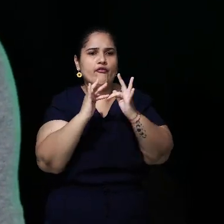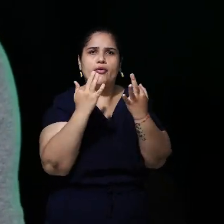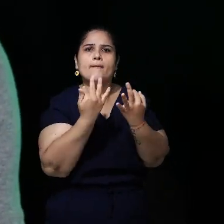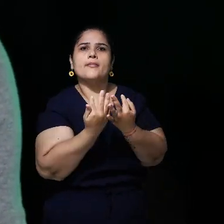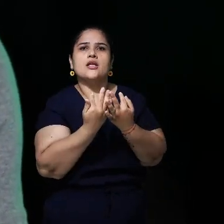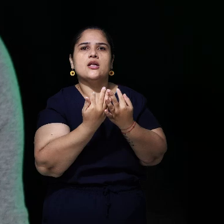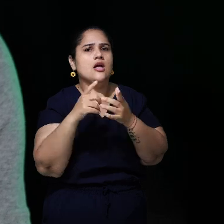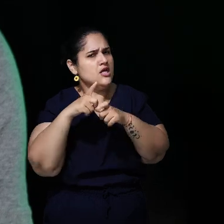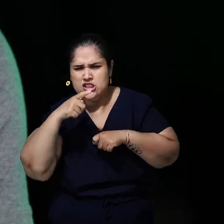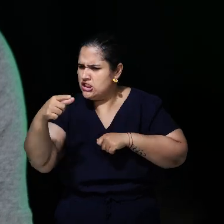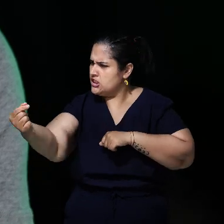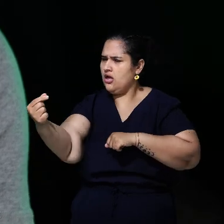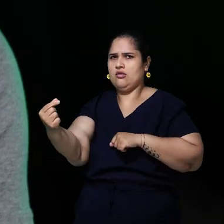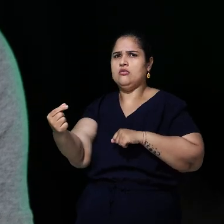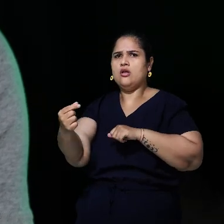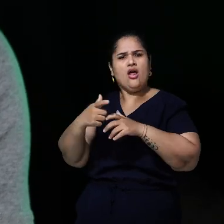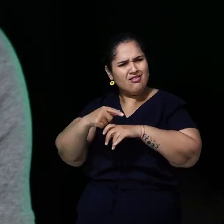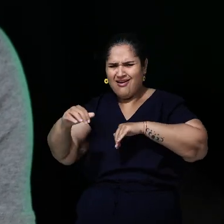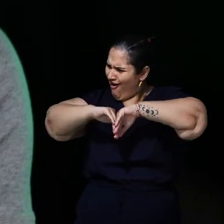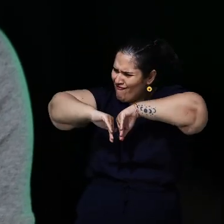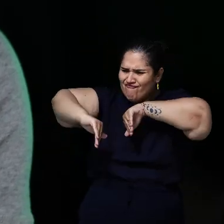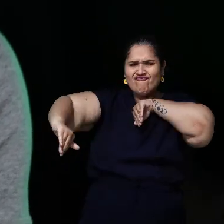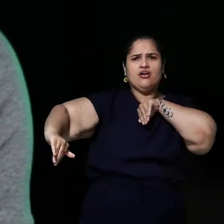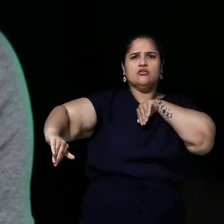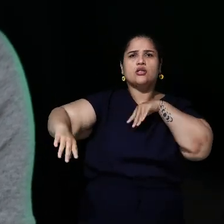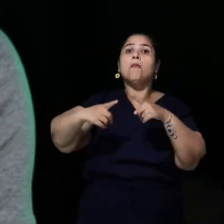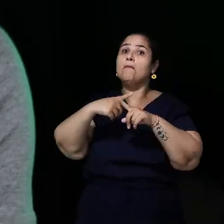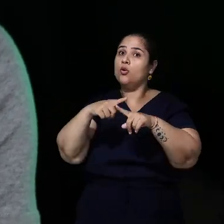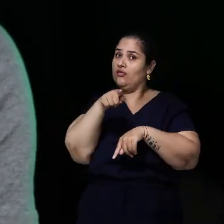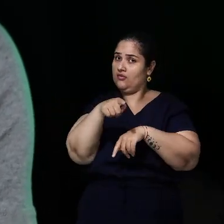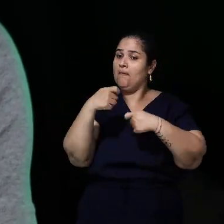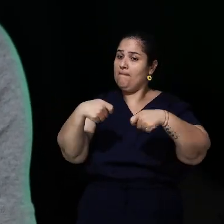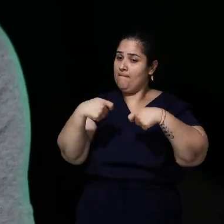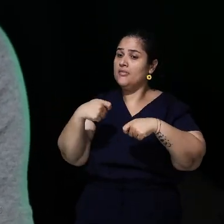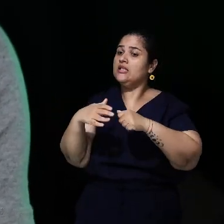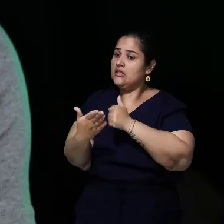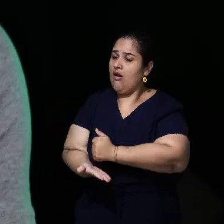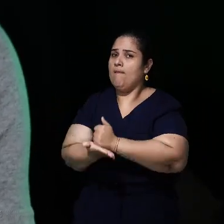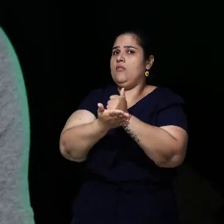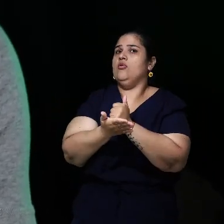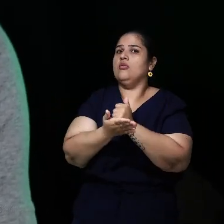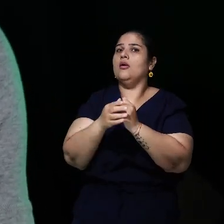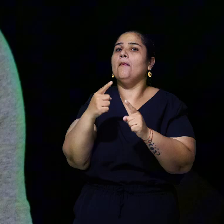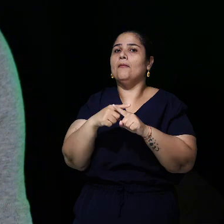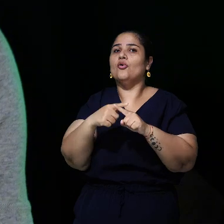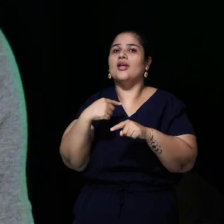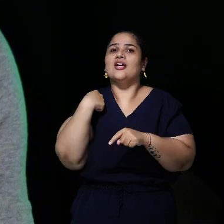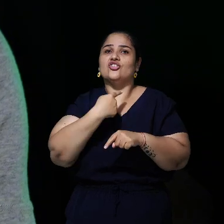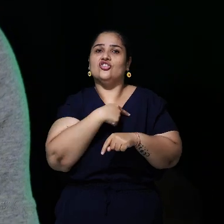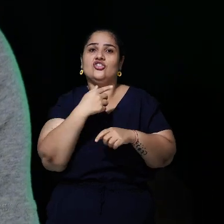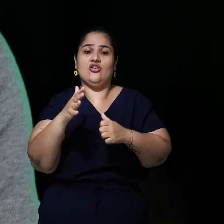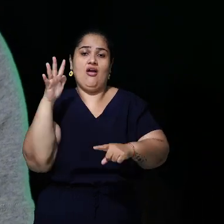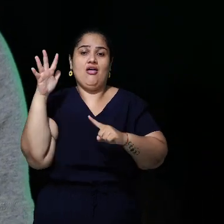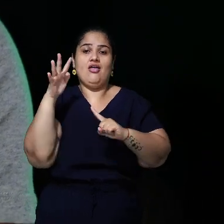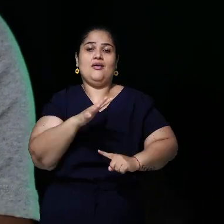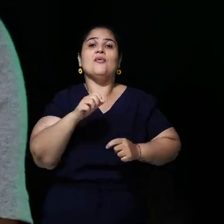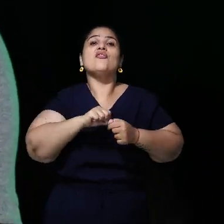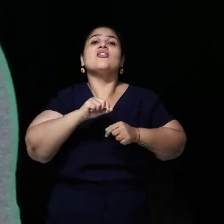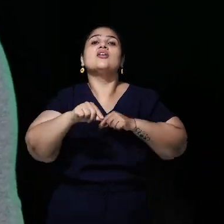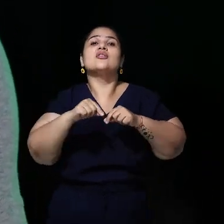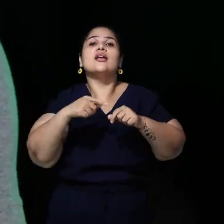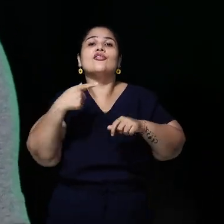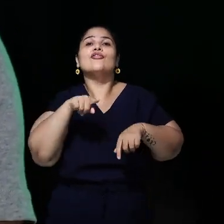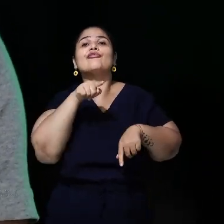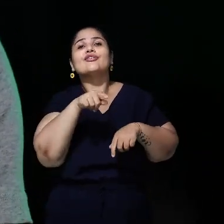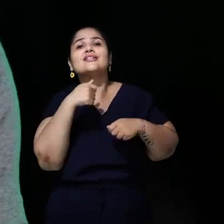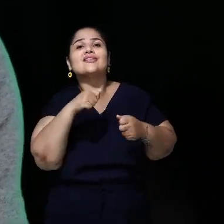afaste dessas pessoas, entendeu? Porque a depressão também causa muita dependência em você, sabe? Você tem muita dependência no local